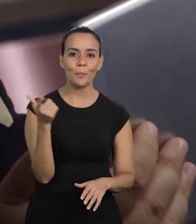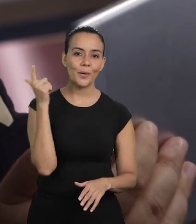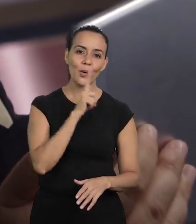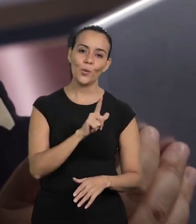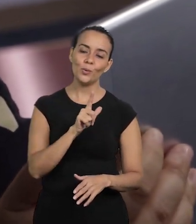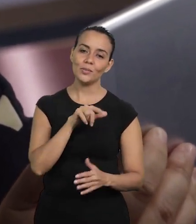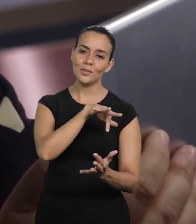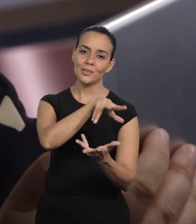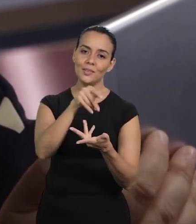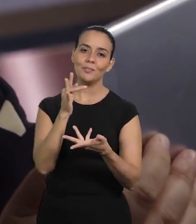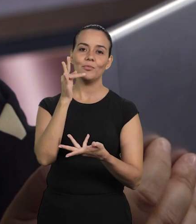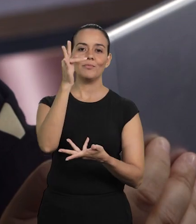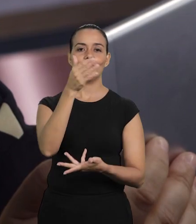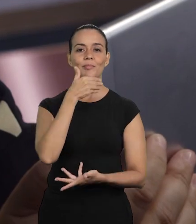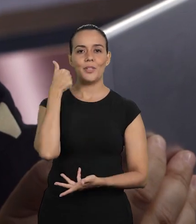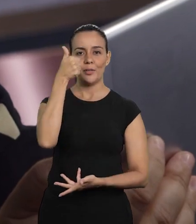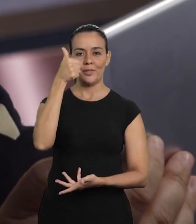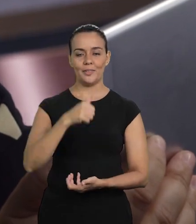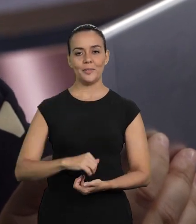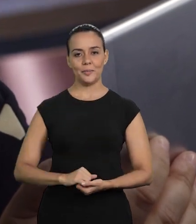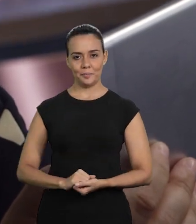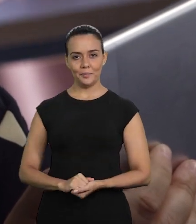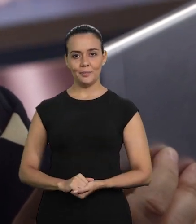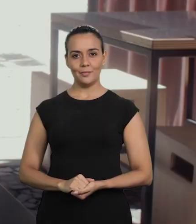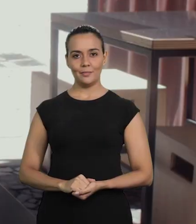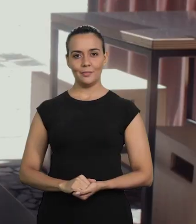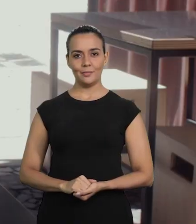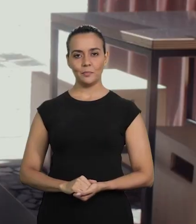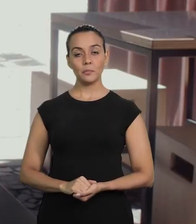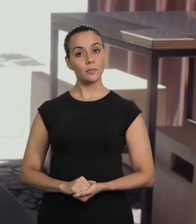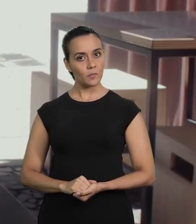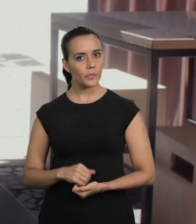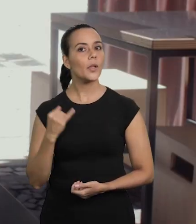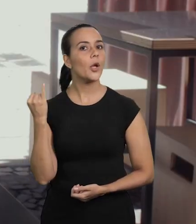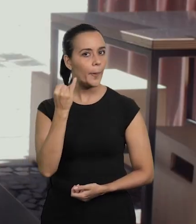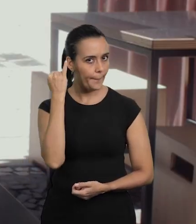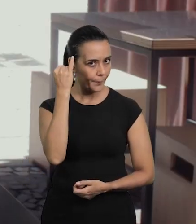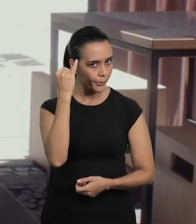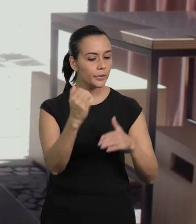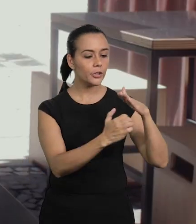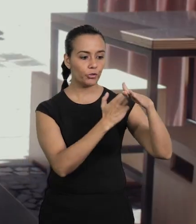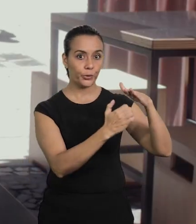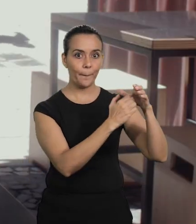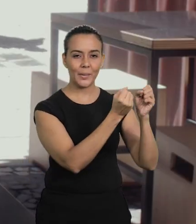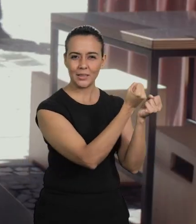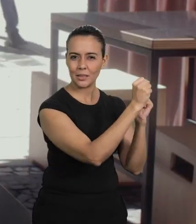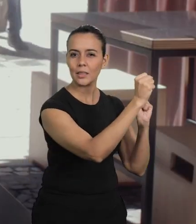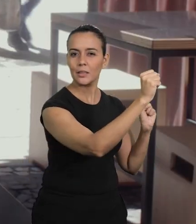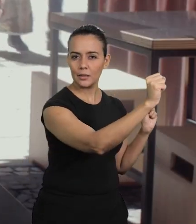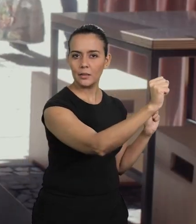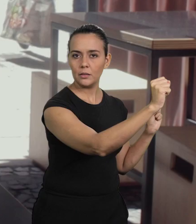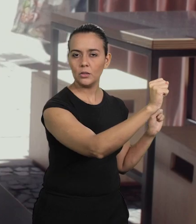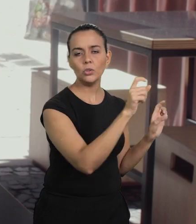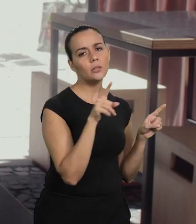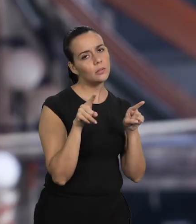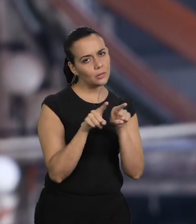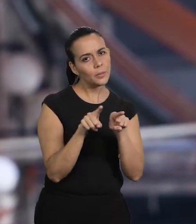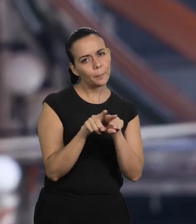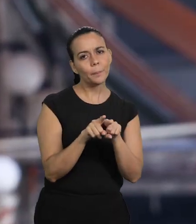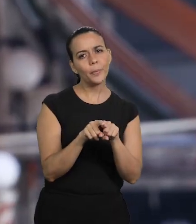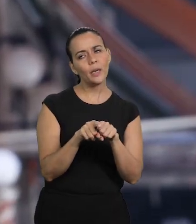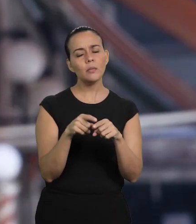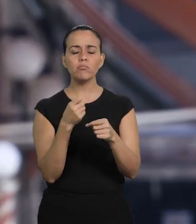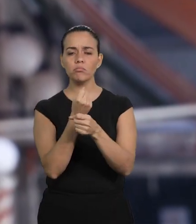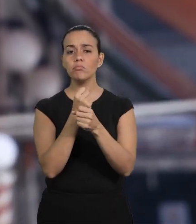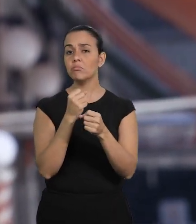planeta. É necessário, sim, que as grandes empresas, né, e não só as grandes, todas as empresas, porque